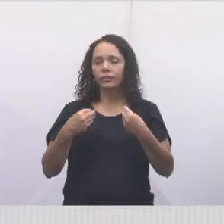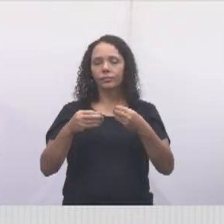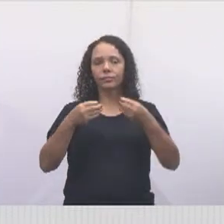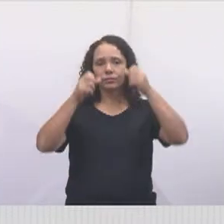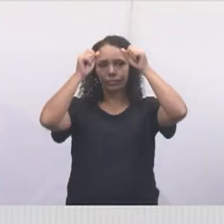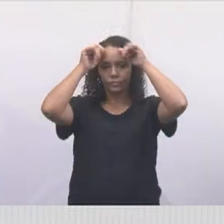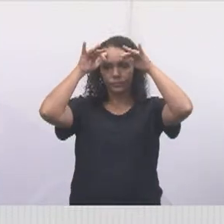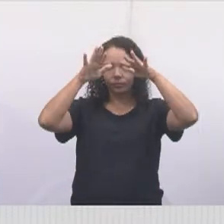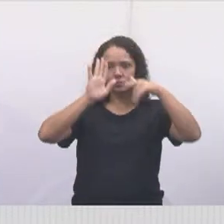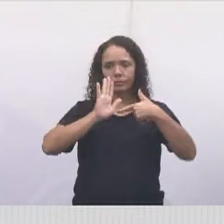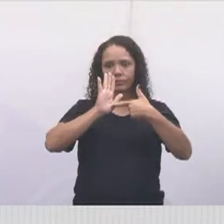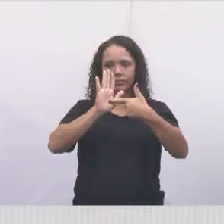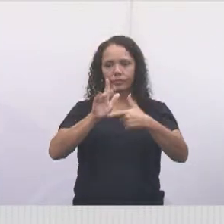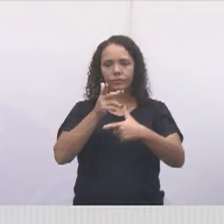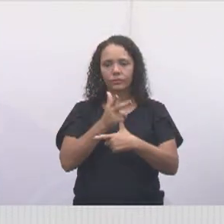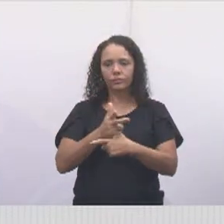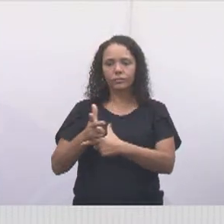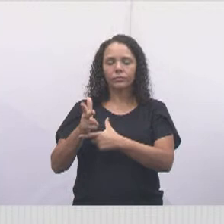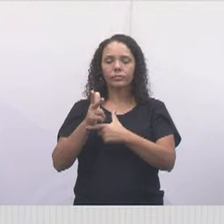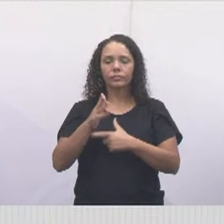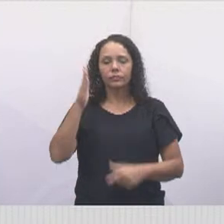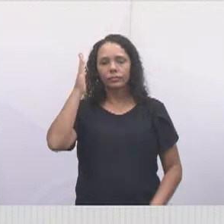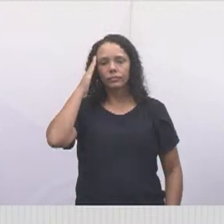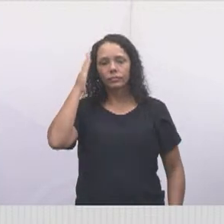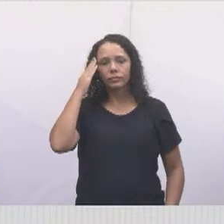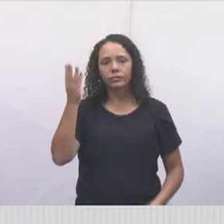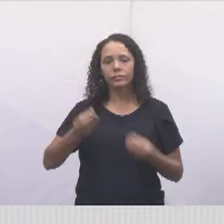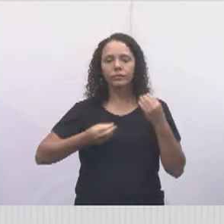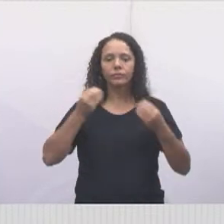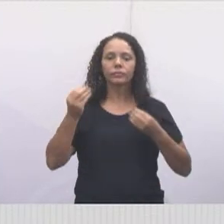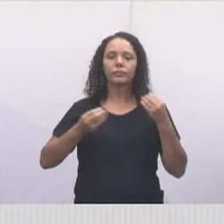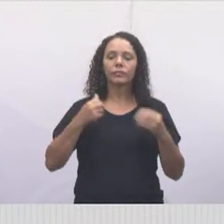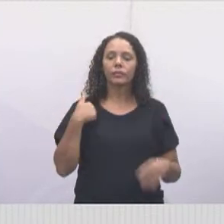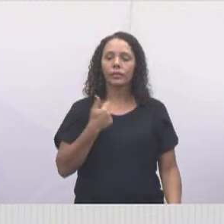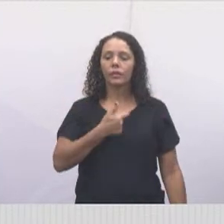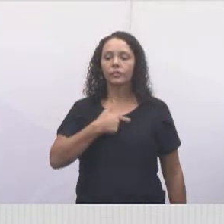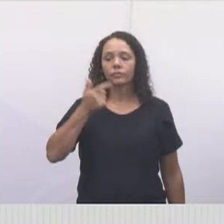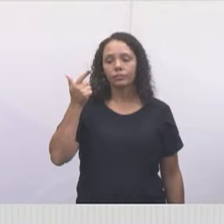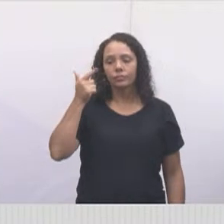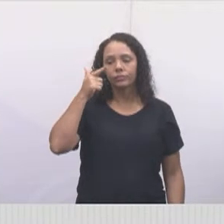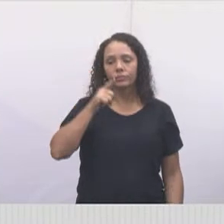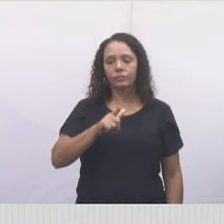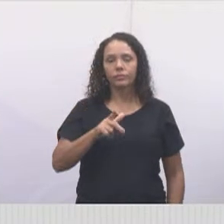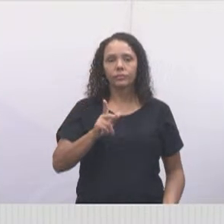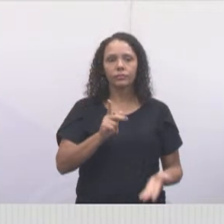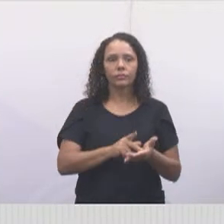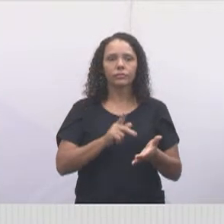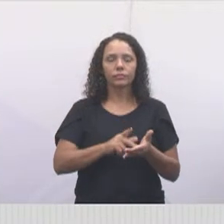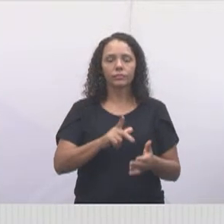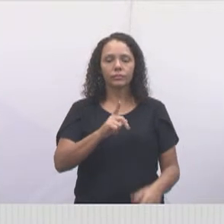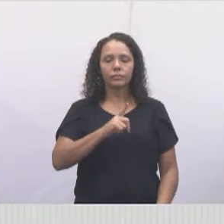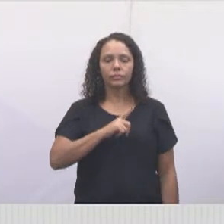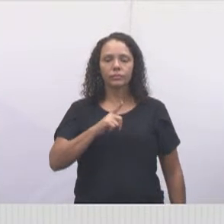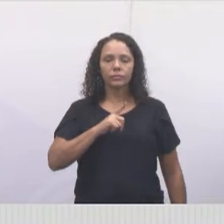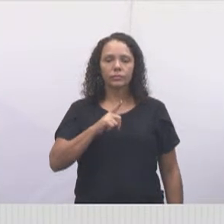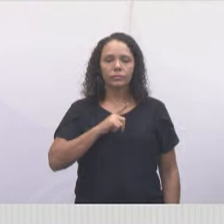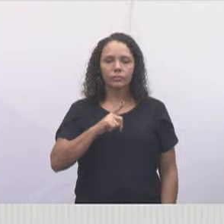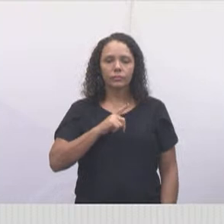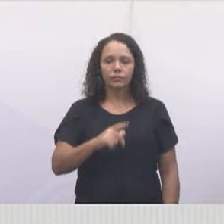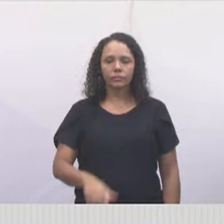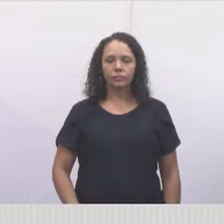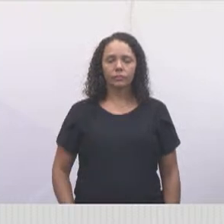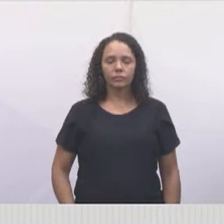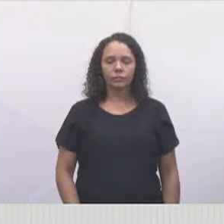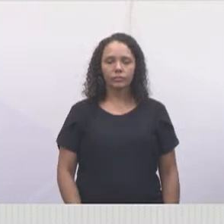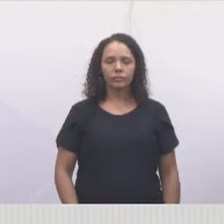de passar um vídeo aí para saber qual o processo para que a gente possa realmente ter acesso a esse benefício